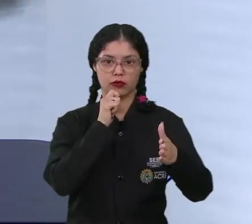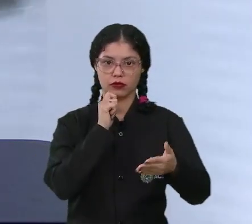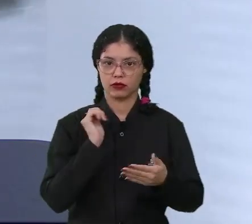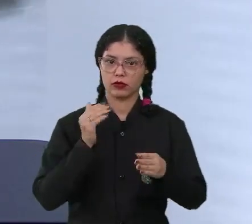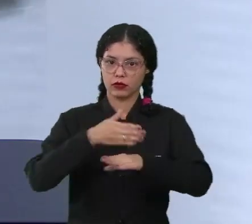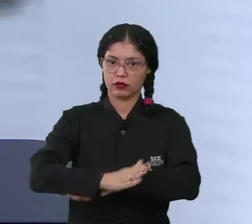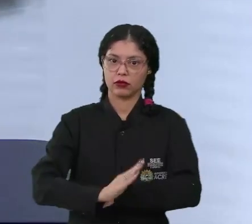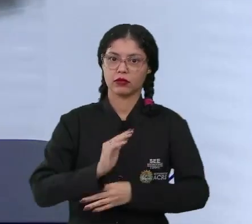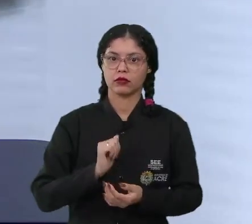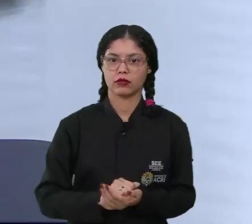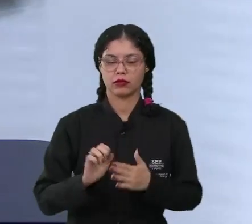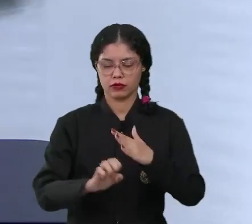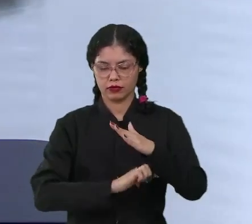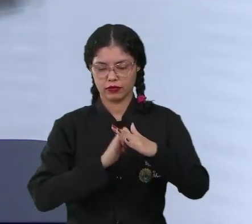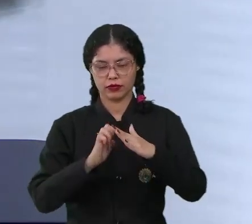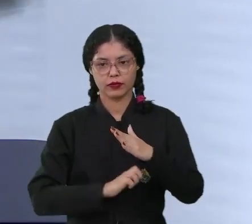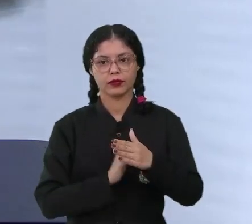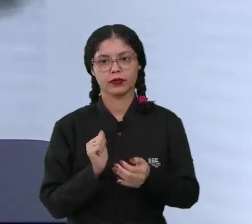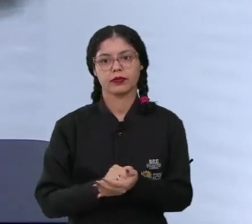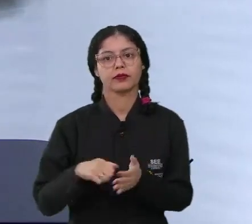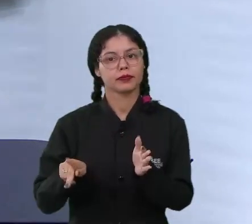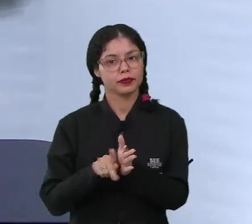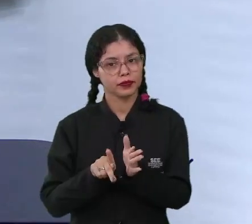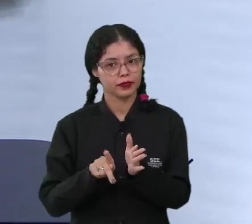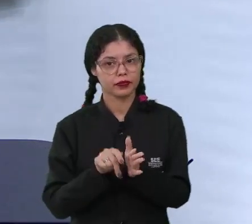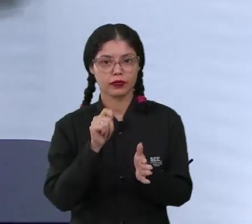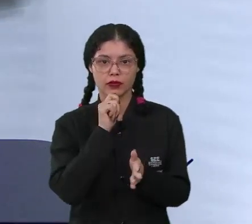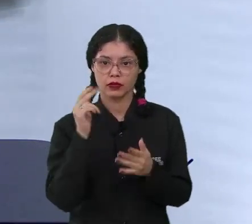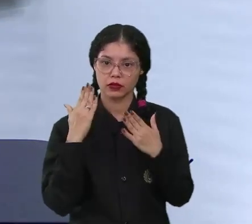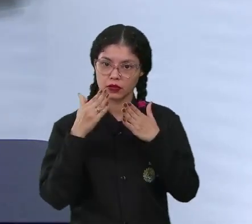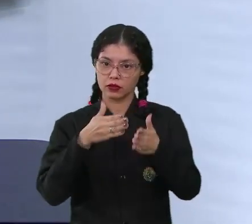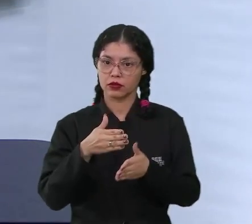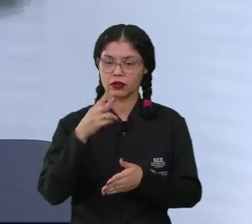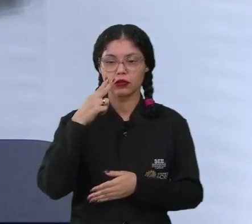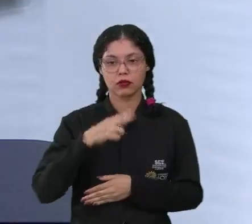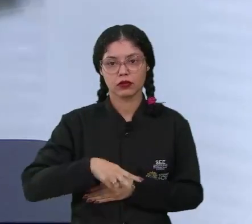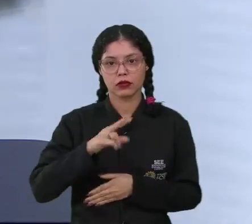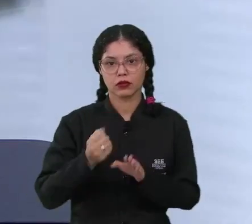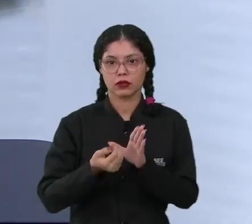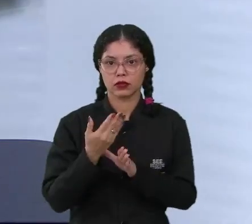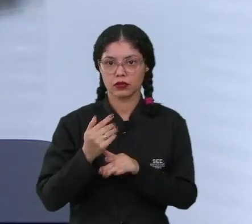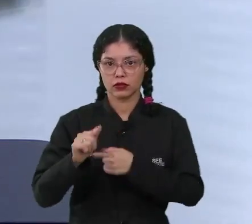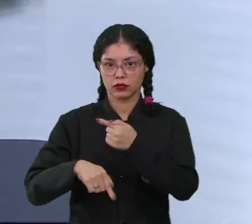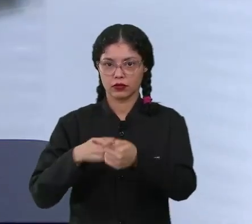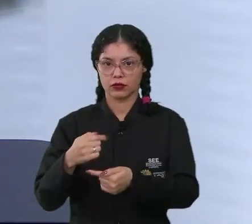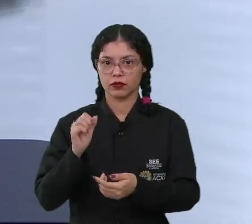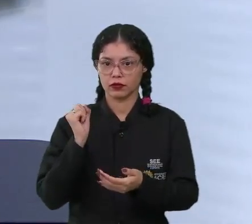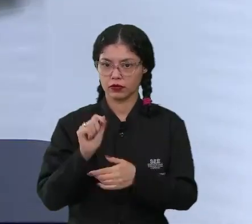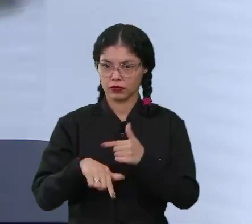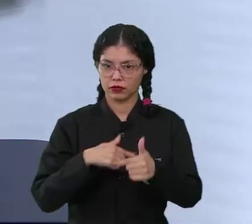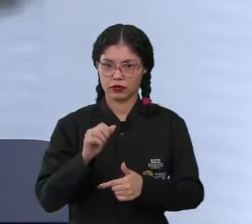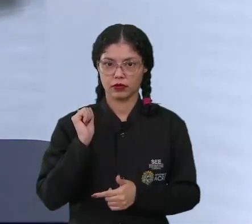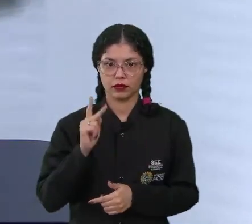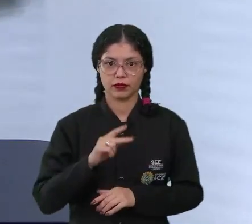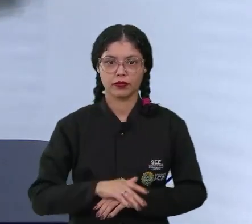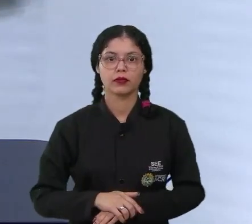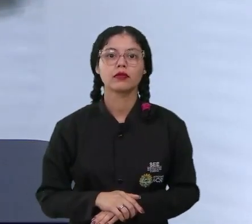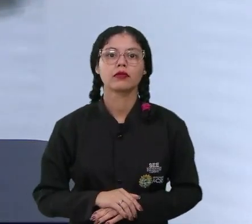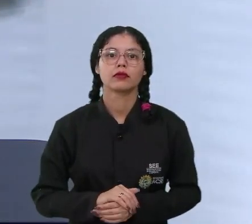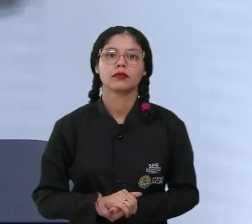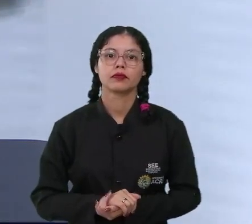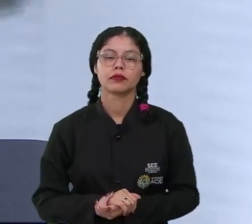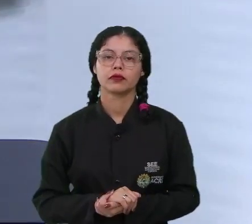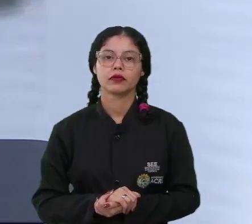para a entrada dessas empresas, justamente visando aí a geração de emprego. Bom,